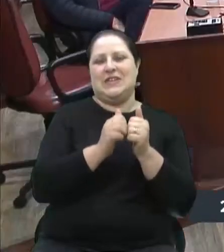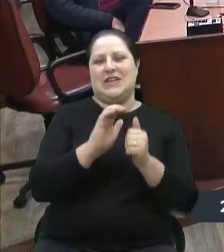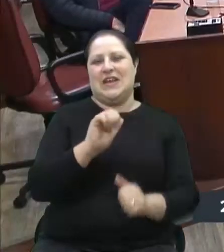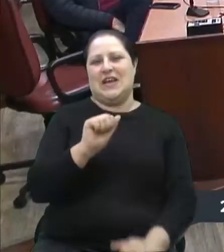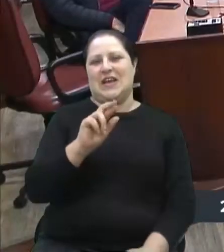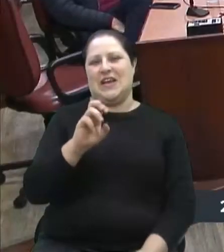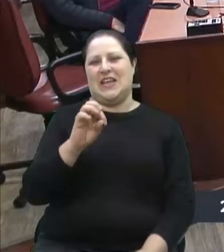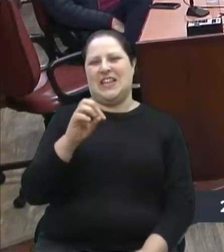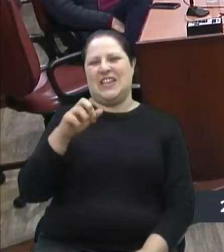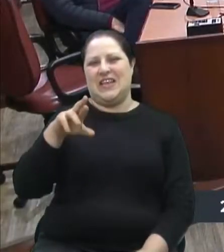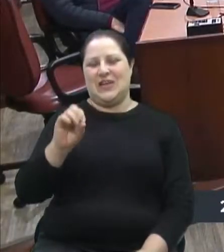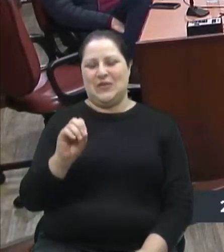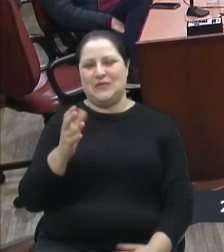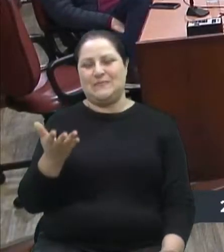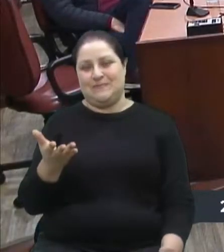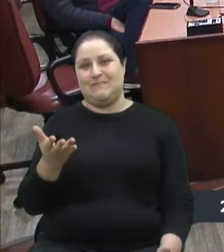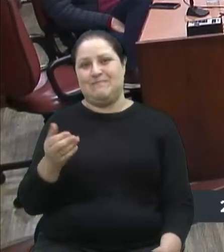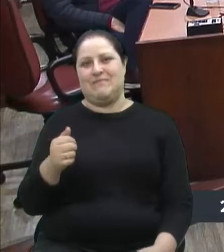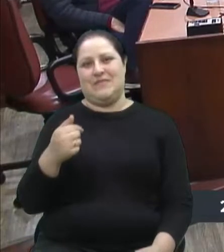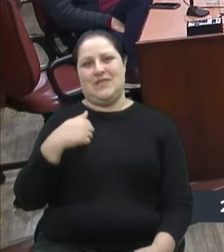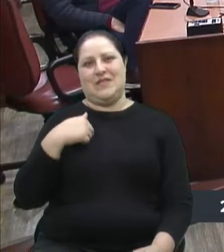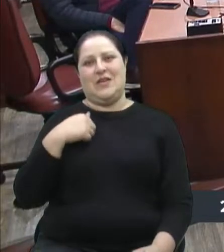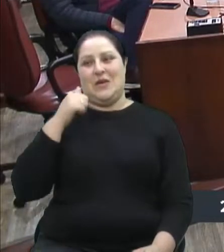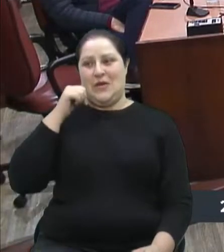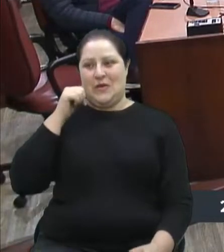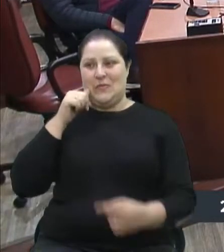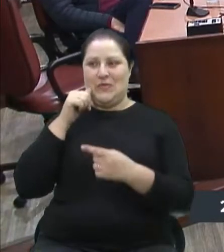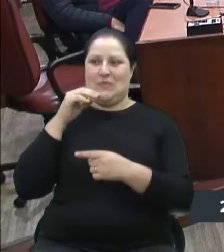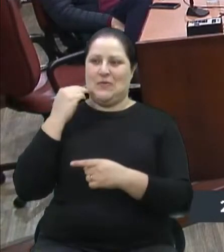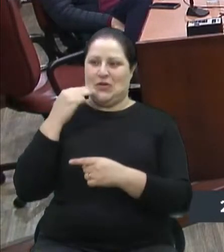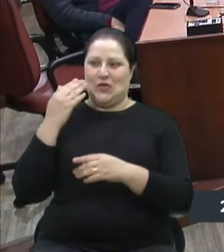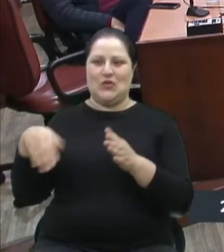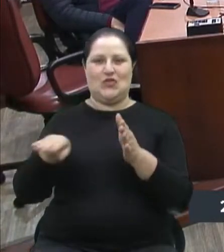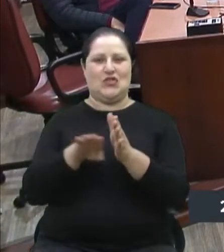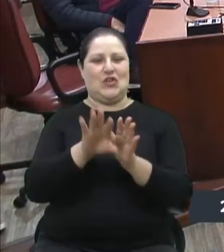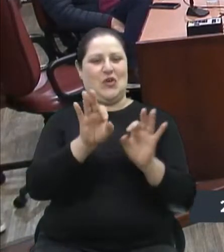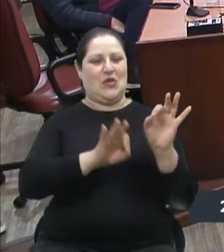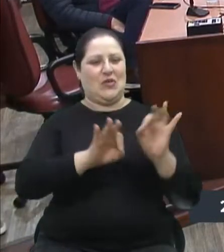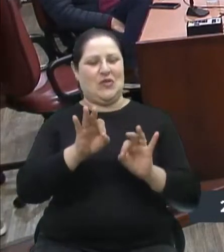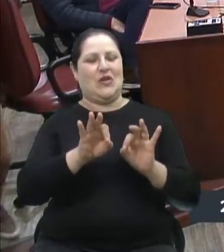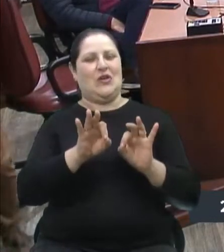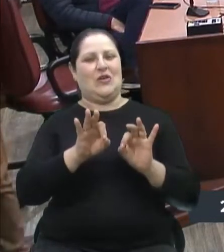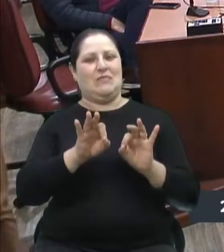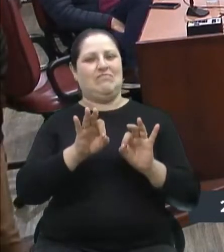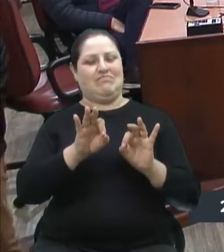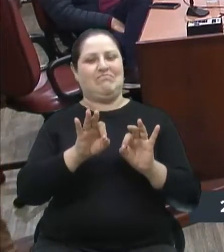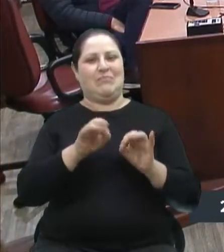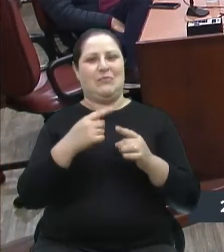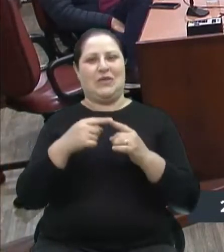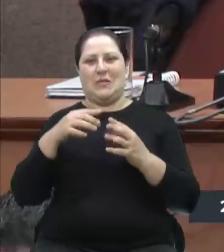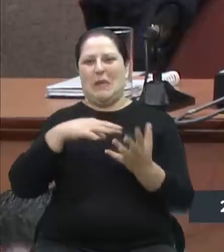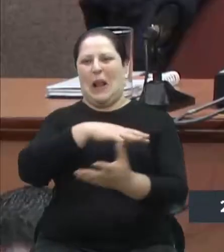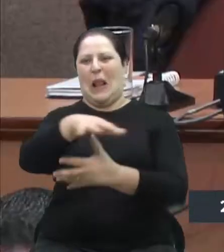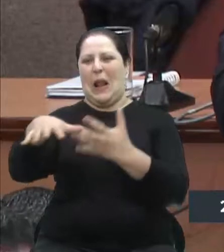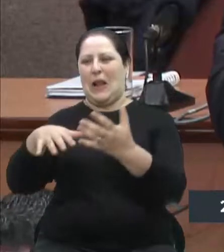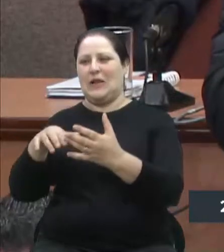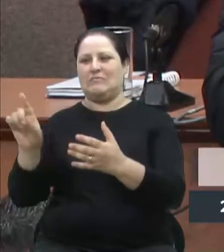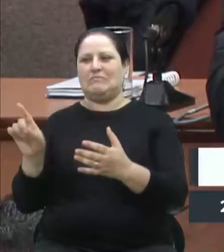verdadeira Marisol e A Marisol quando chegou lá colocou o respeito organização né porque a meio bagunçada coisa mas